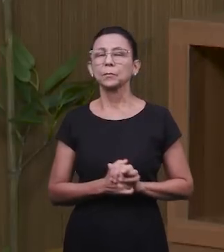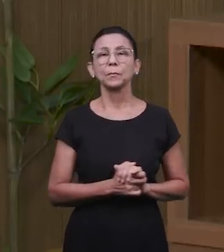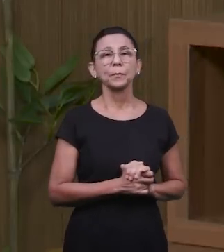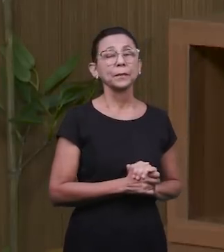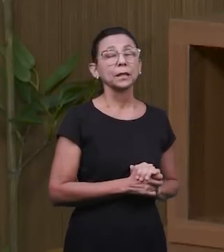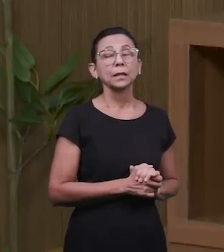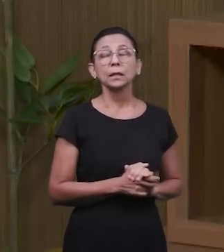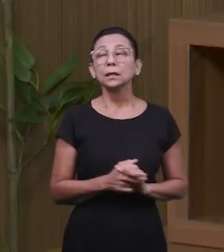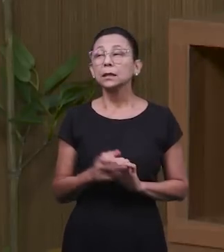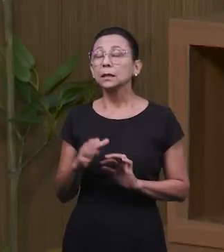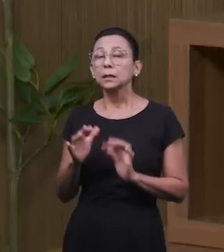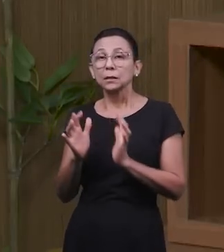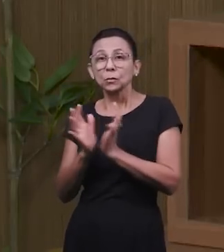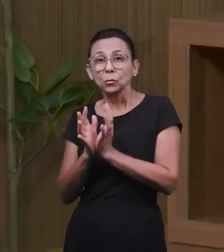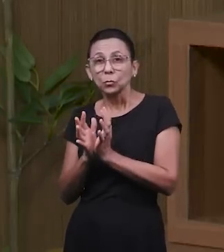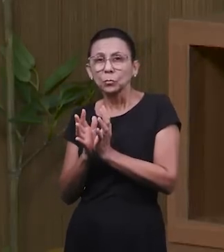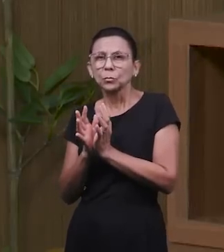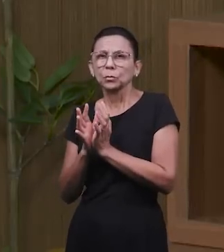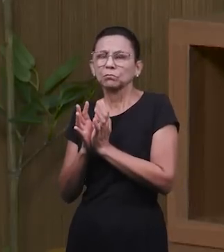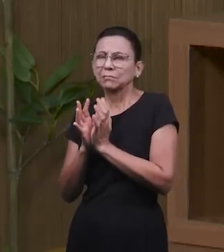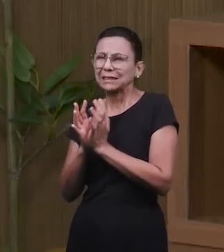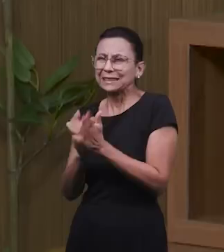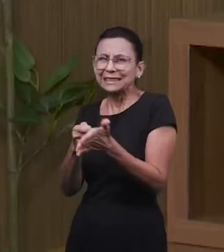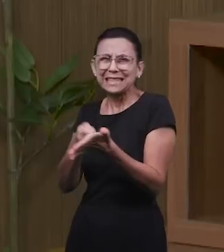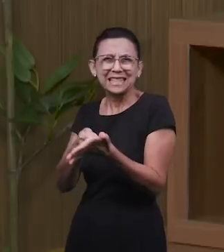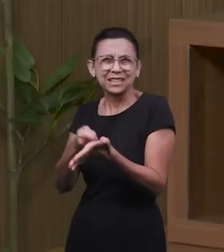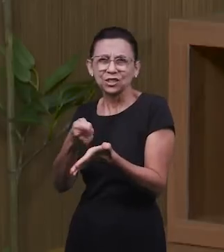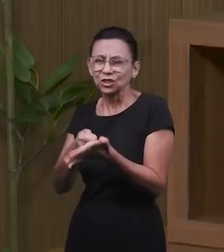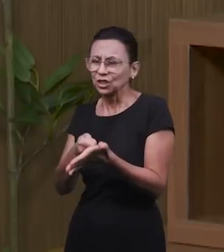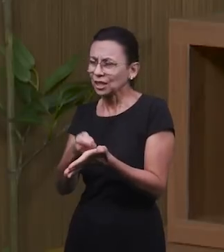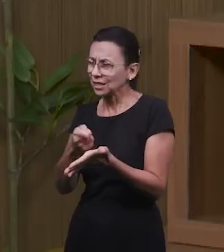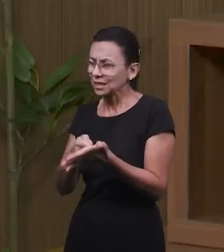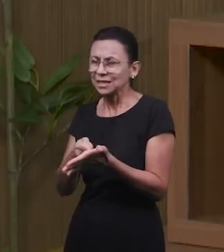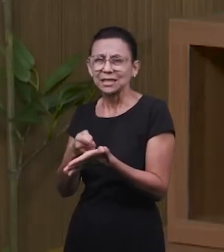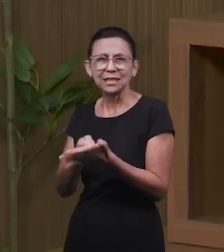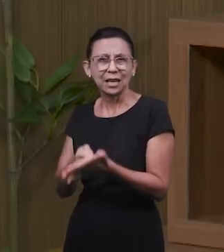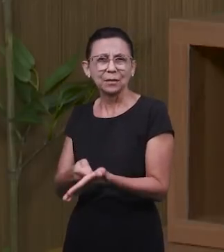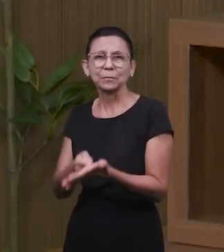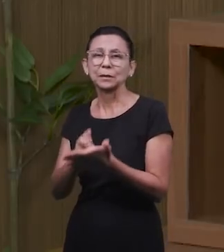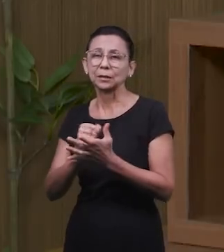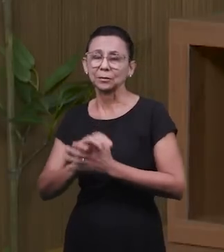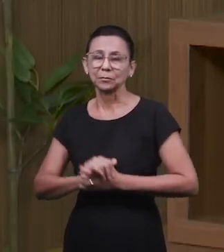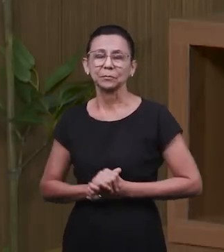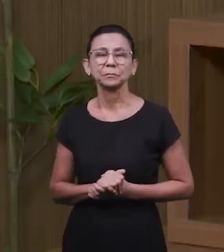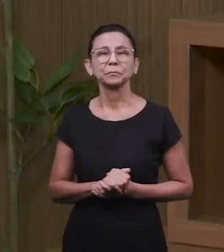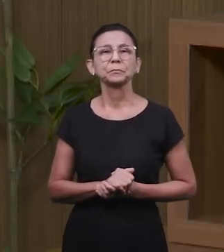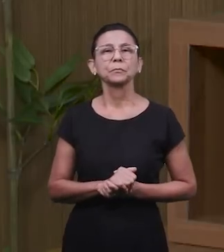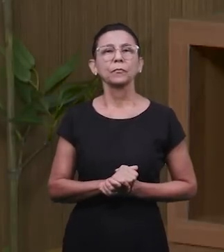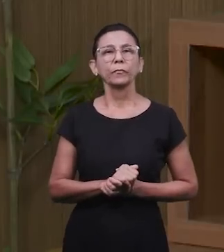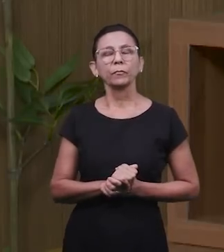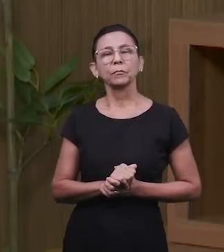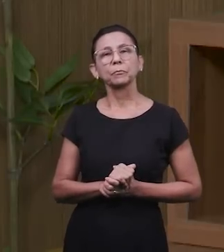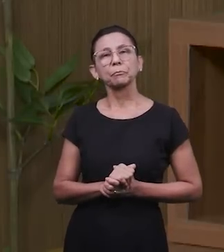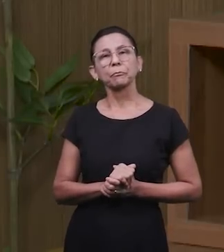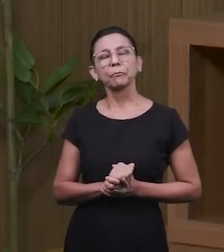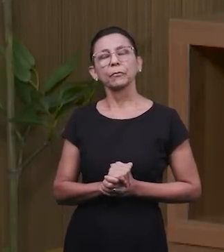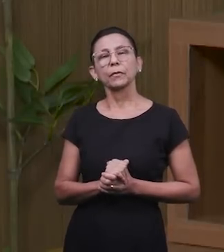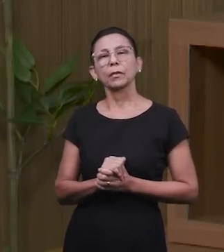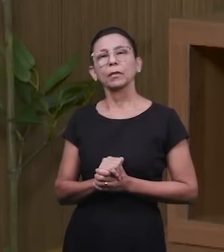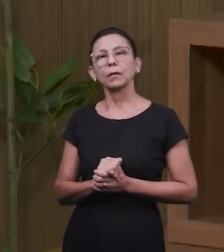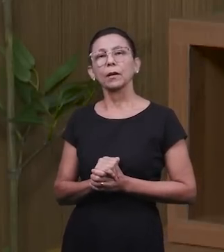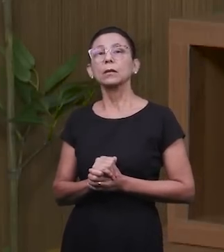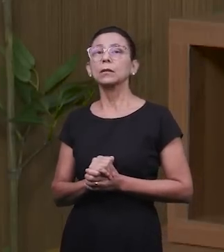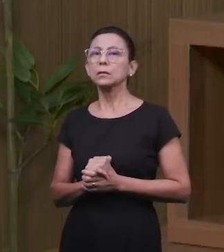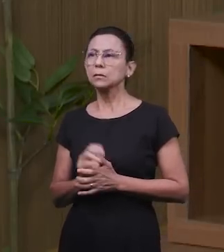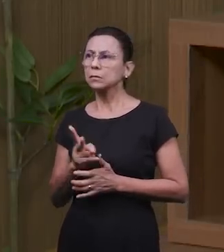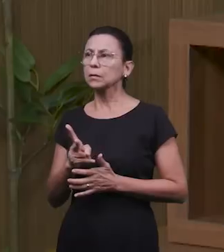eles perseveravam. Então a igreja, ela perseverou em algumas coisas. Então uma